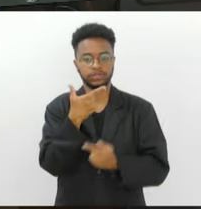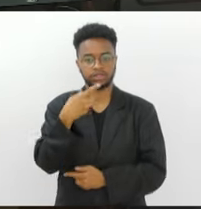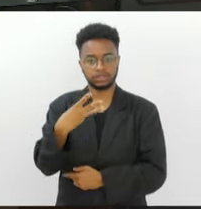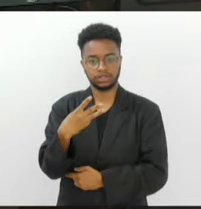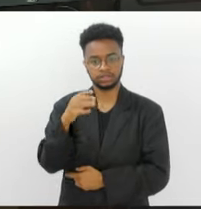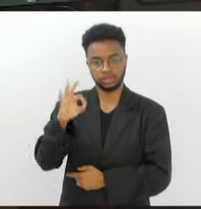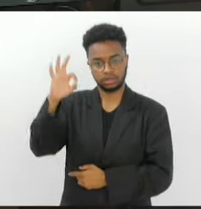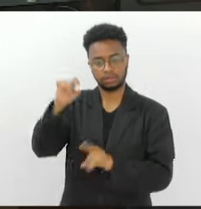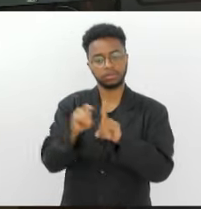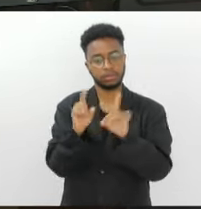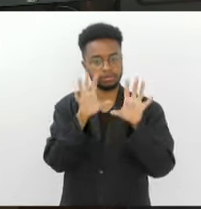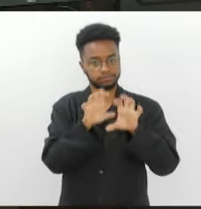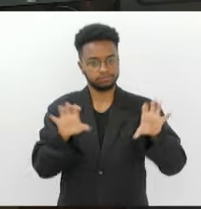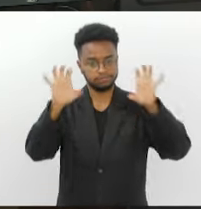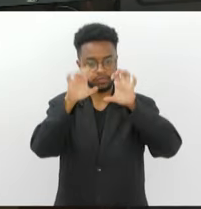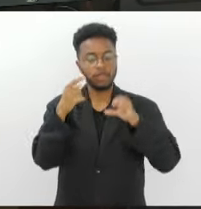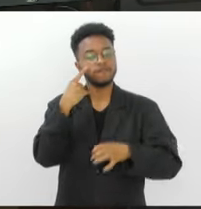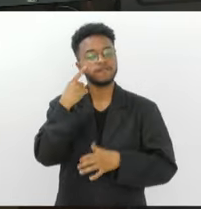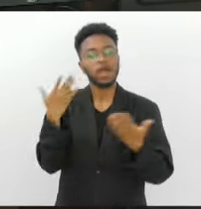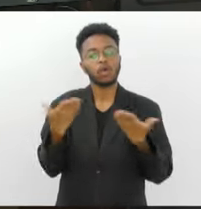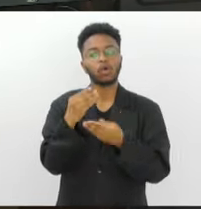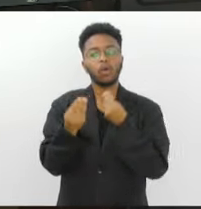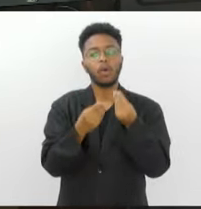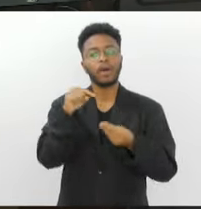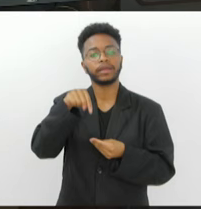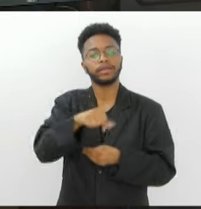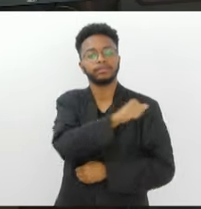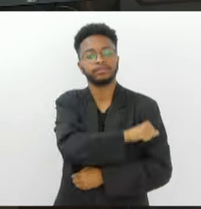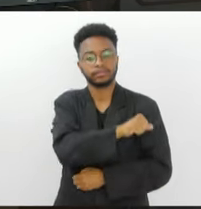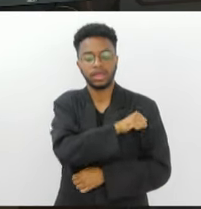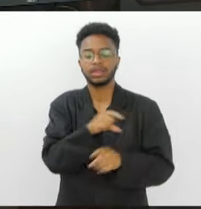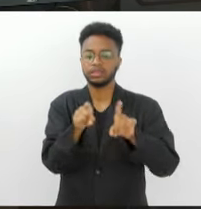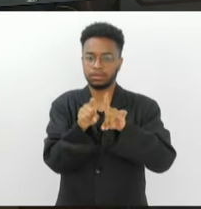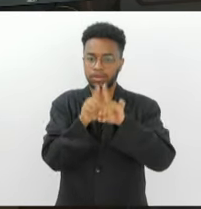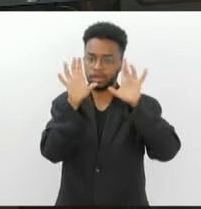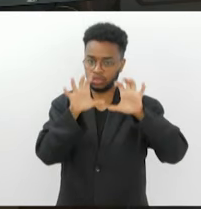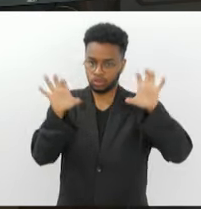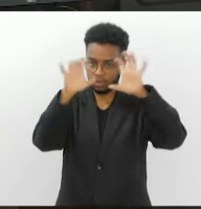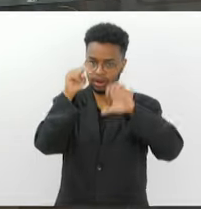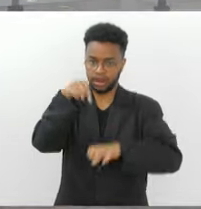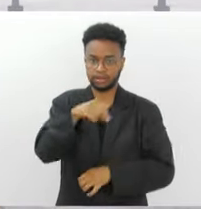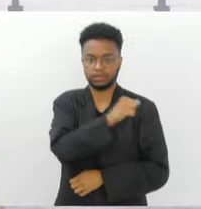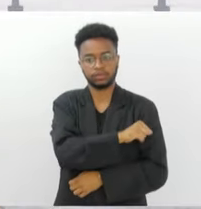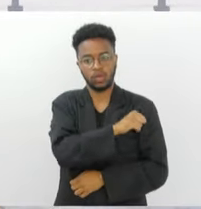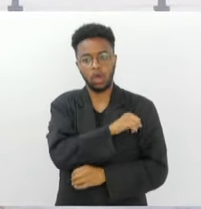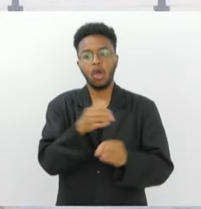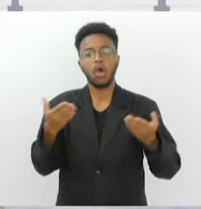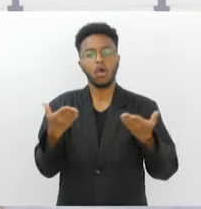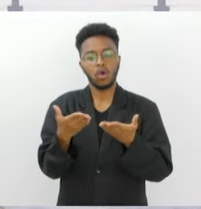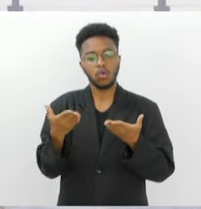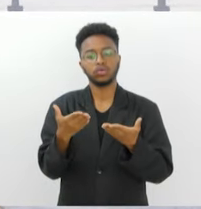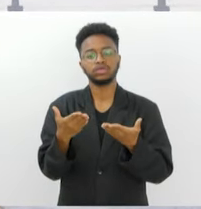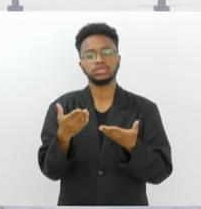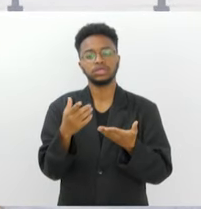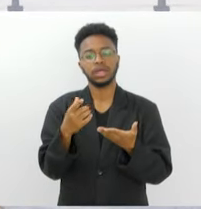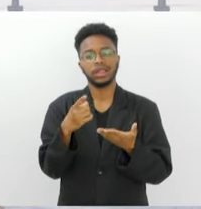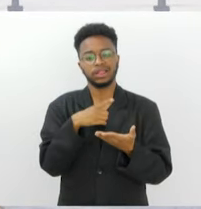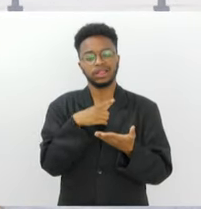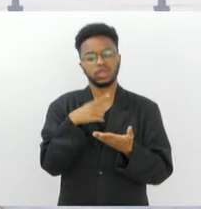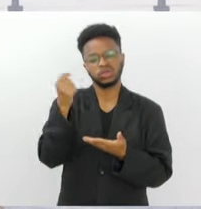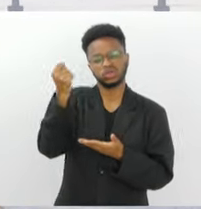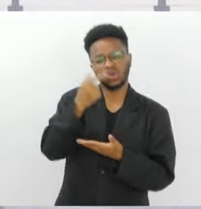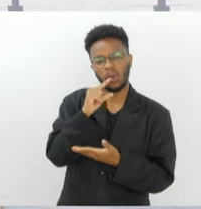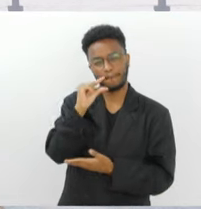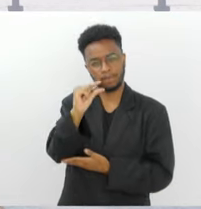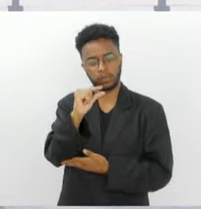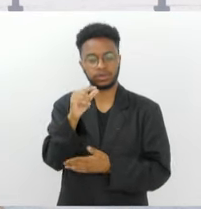também nublado. Vamos ver como está o tempo aqui no Rio agora. Também nublado no Rio de Janeiro, o dia amanheceu com algumas aberturas de sol